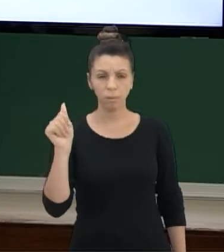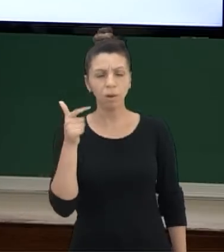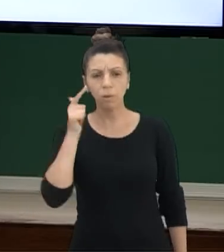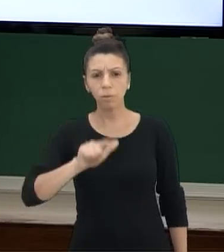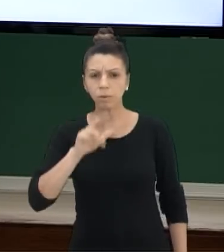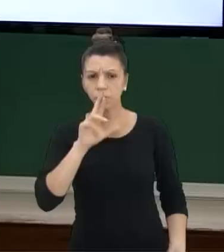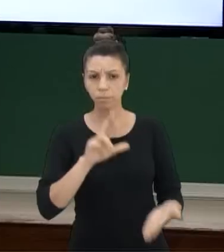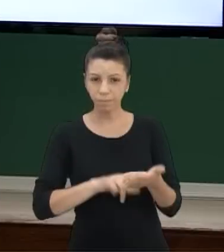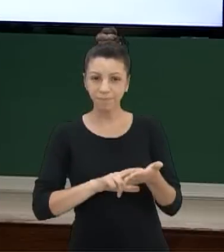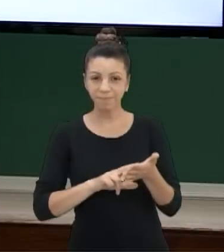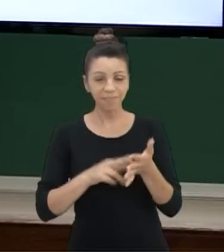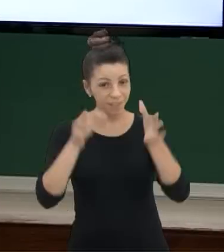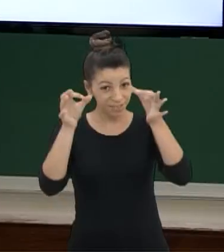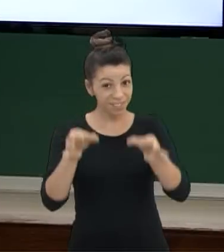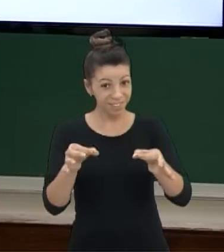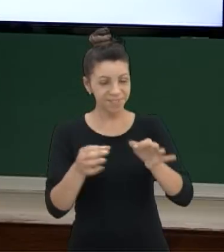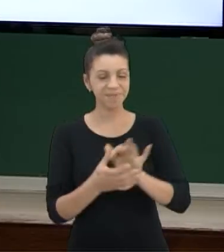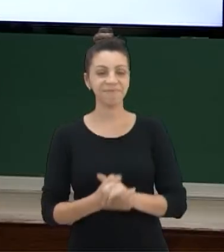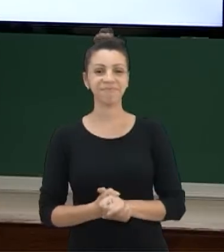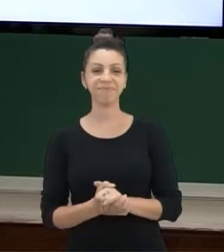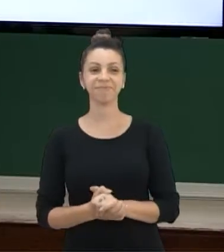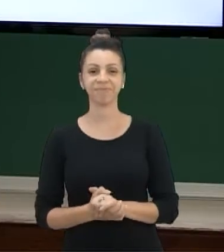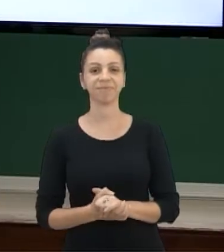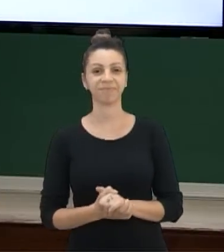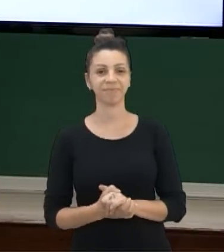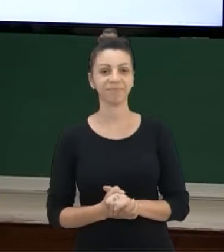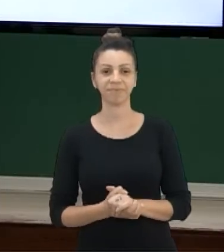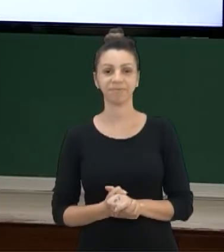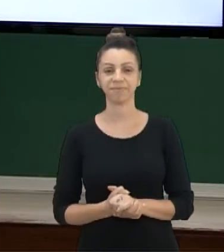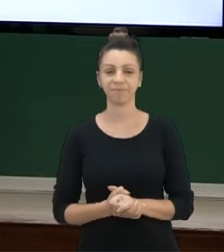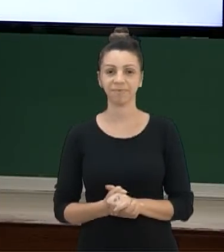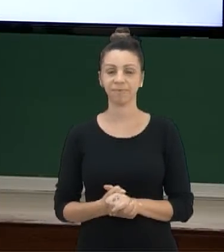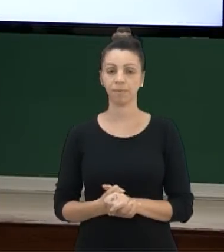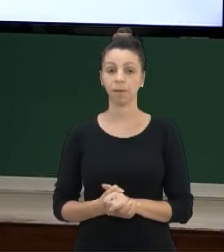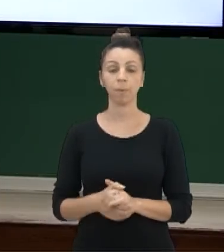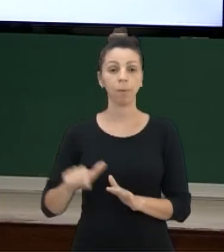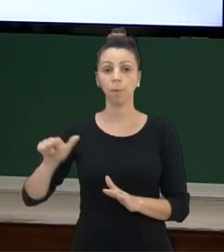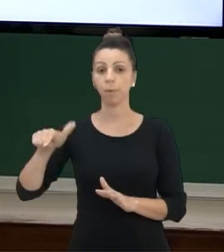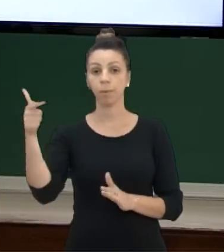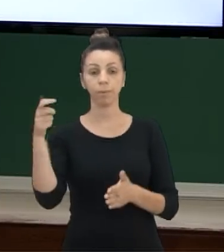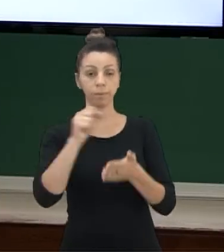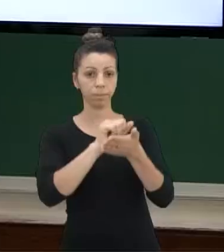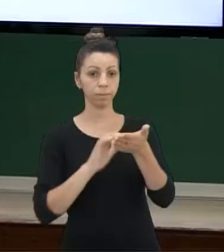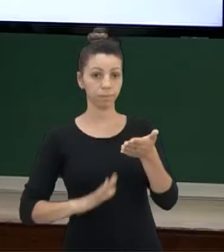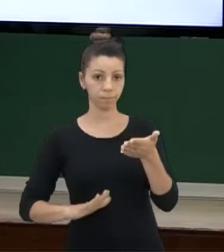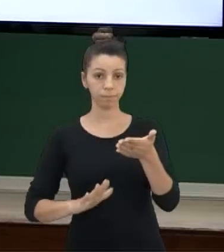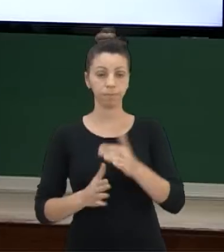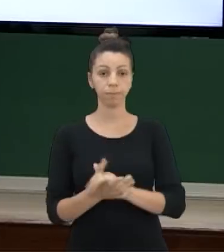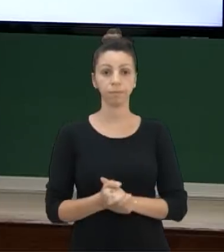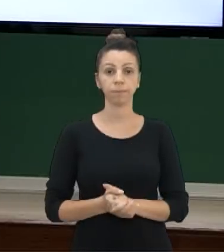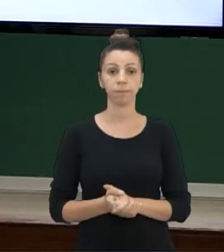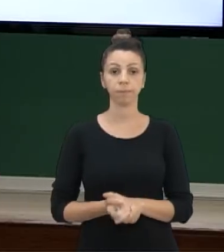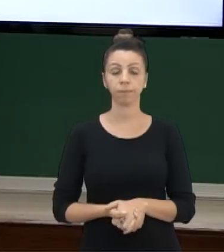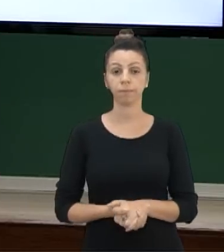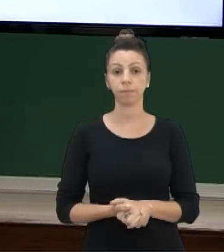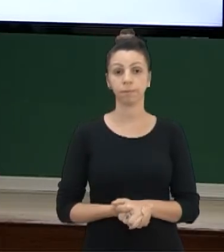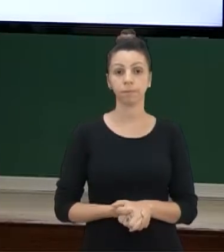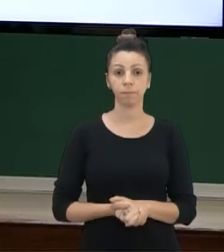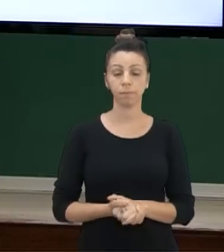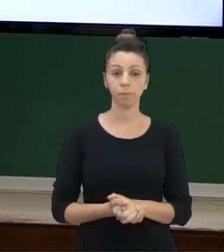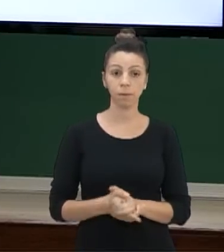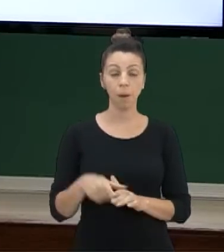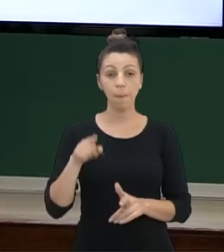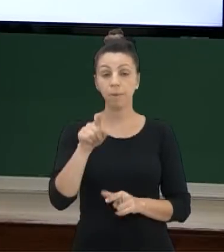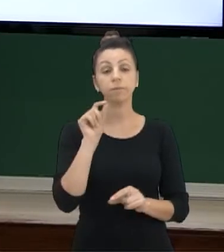pessoal? Então, eu vou passar mais um exercício para vocês agora, que é para